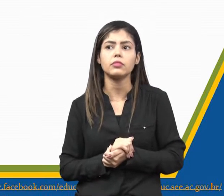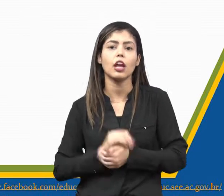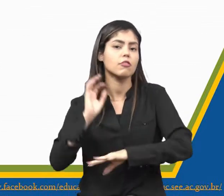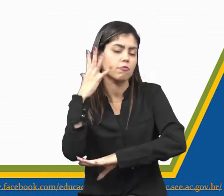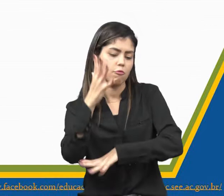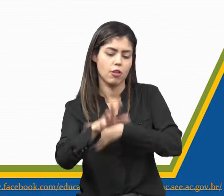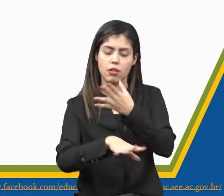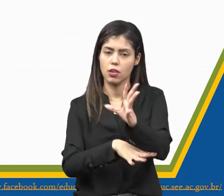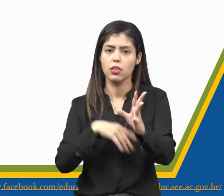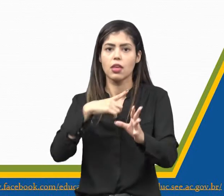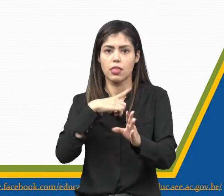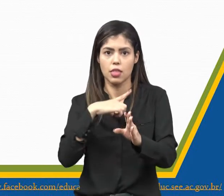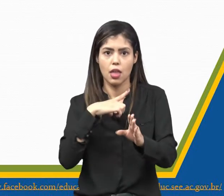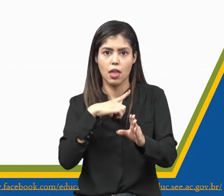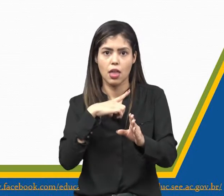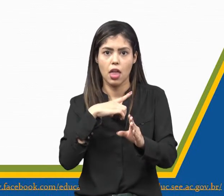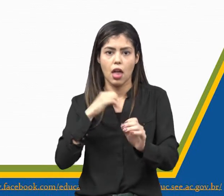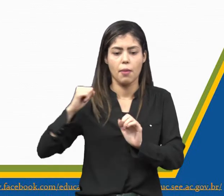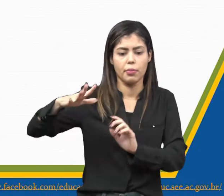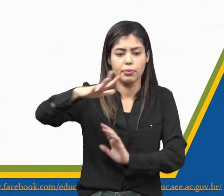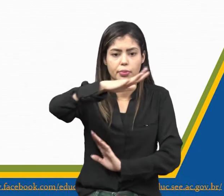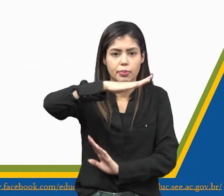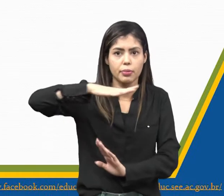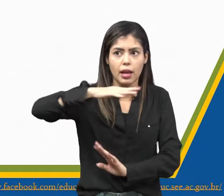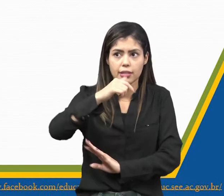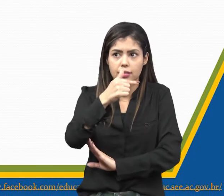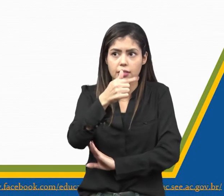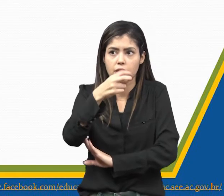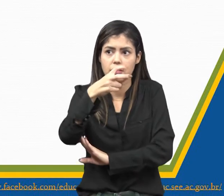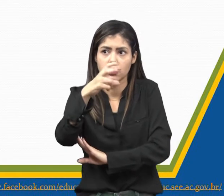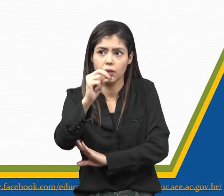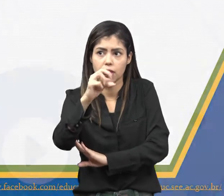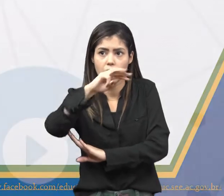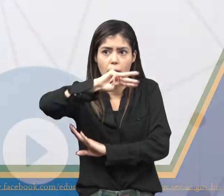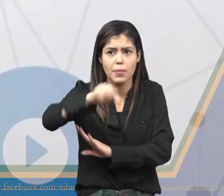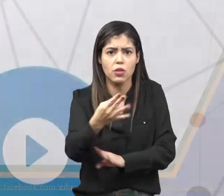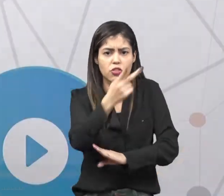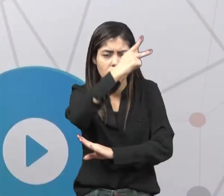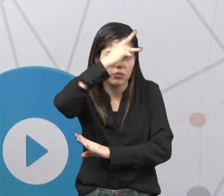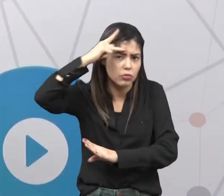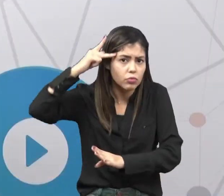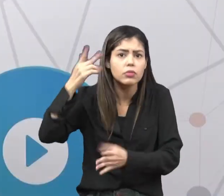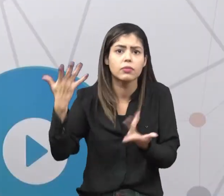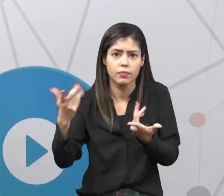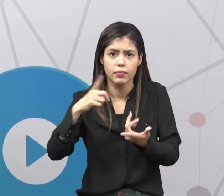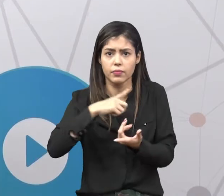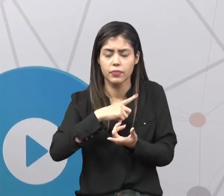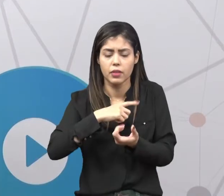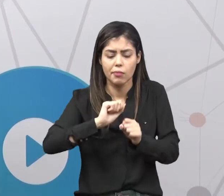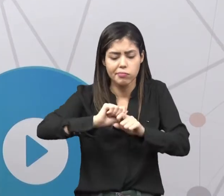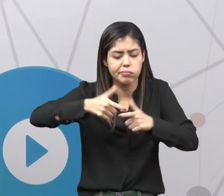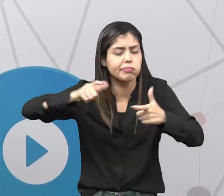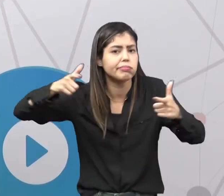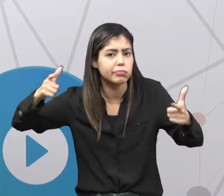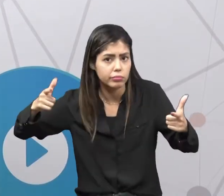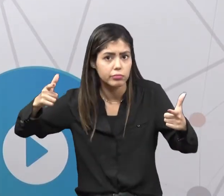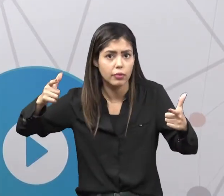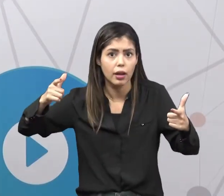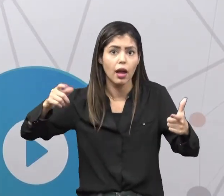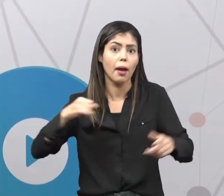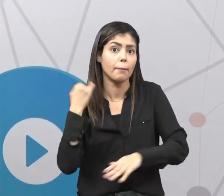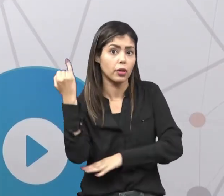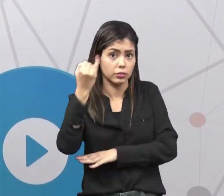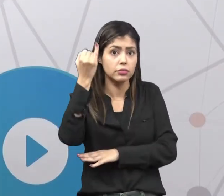as florestas elas servem para abrigar cerca de 750 milhões de pessoas. Então veja que tão